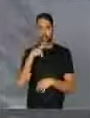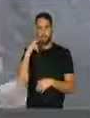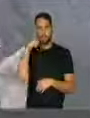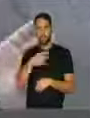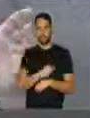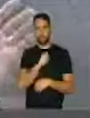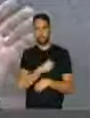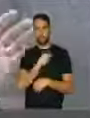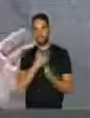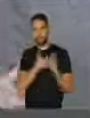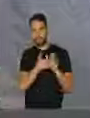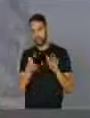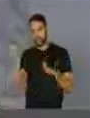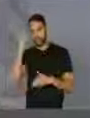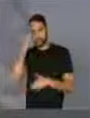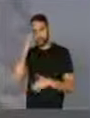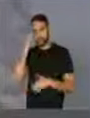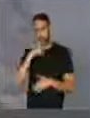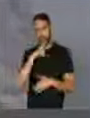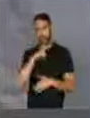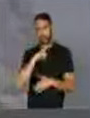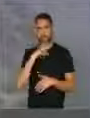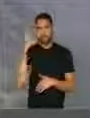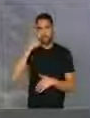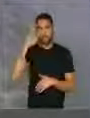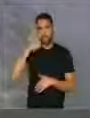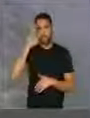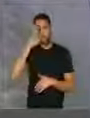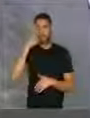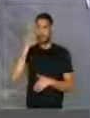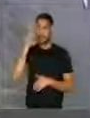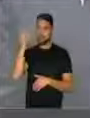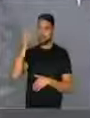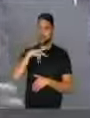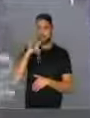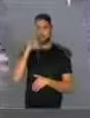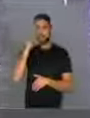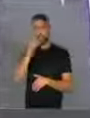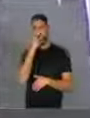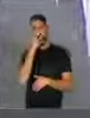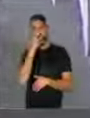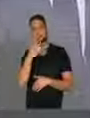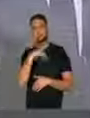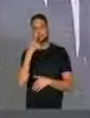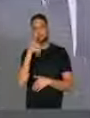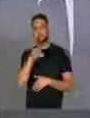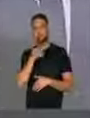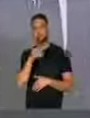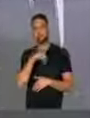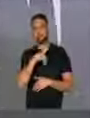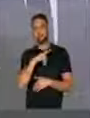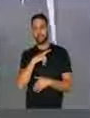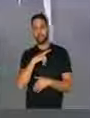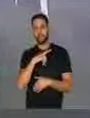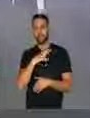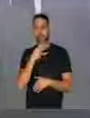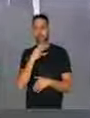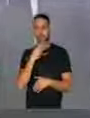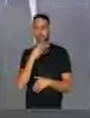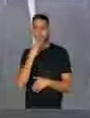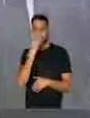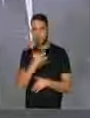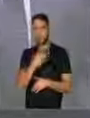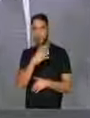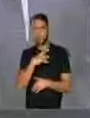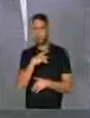durante toda a sua trajetória, foi ministrada pelo nobre deputado. Nelson Carvalhais, que além de tudo isso, o conhece